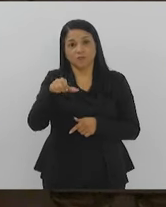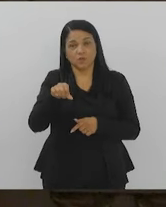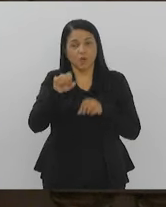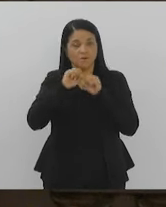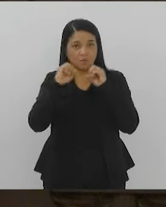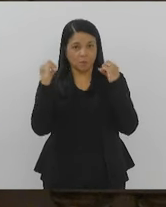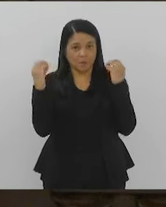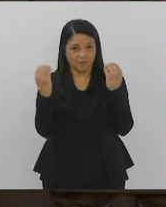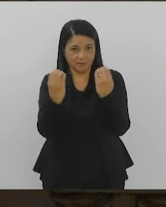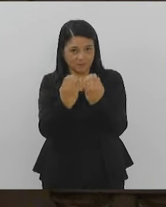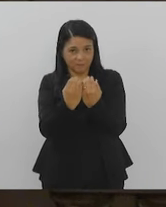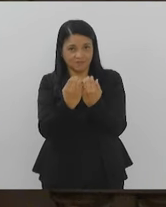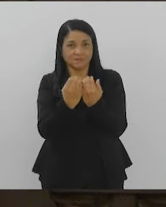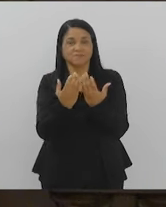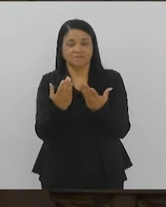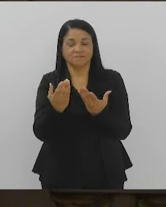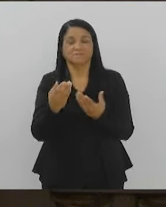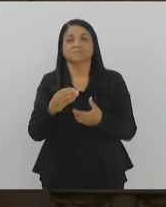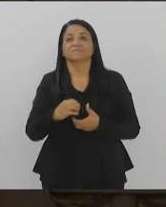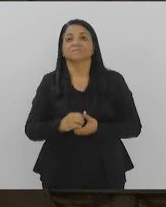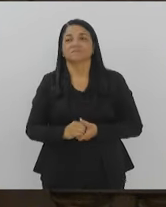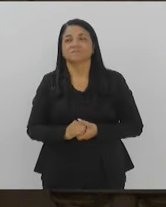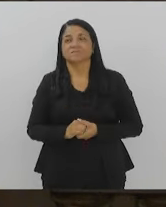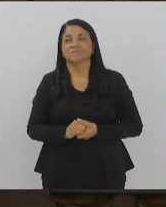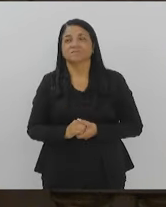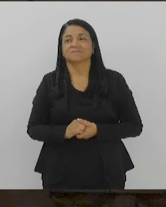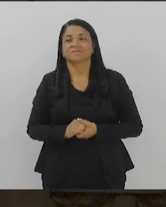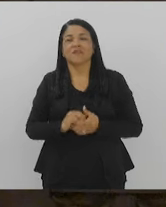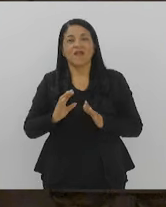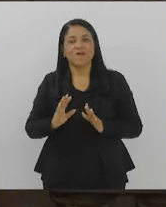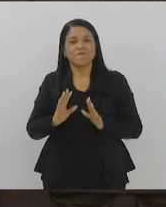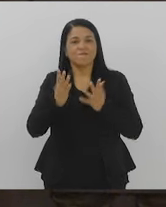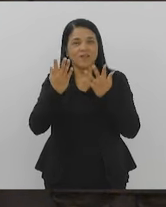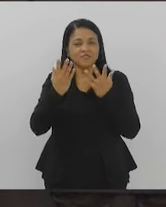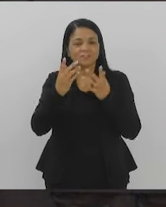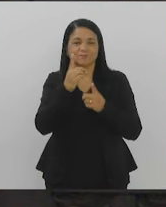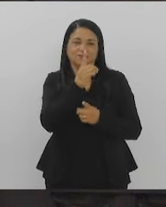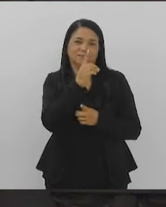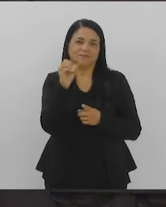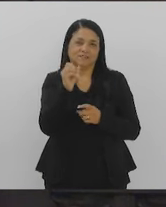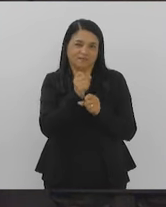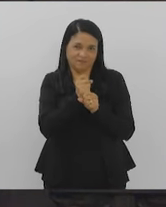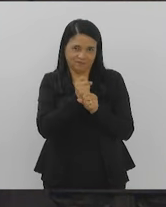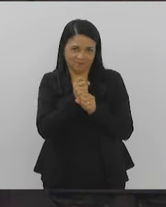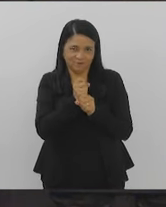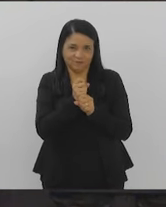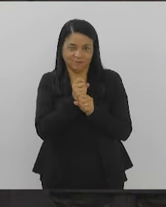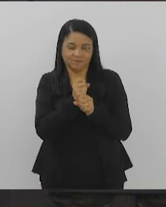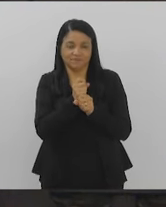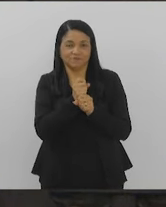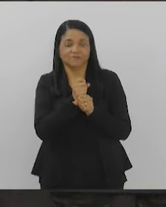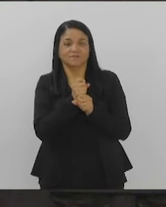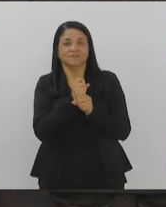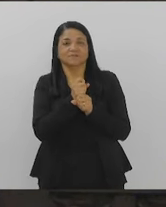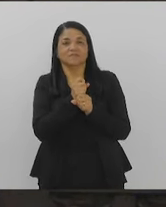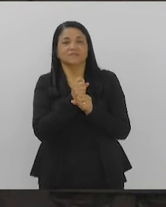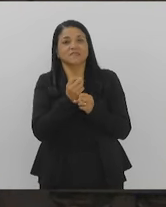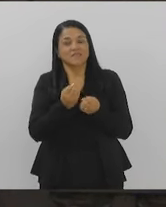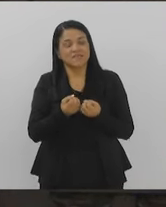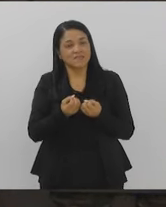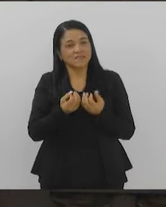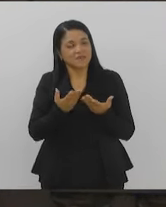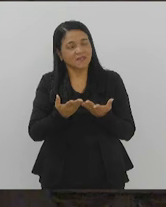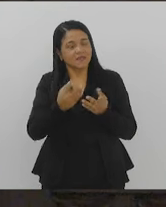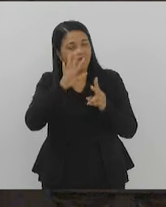Maracanãzinho, né? E que é a festa do nosso centenário. E nós não poderíamos deixar de entregar, fazer uma